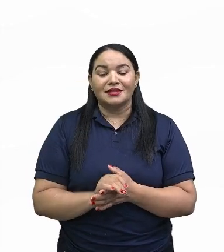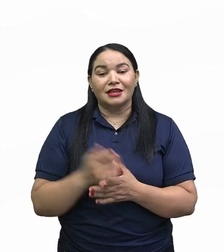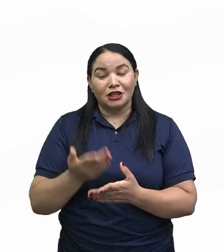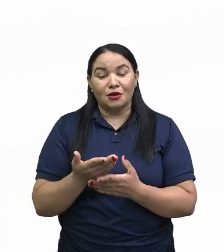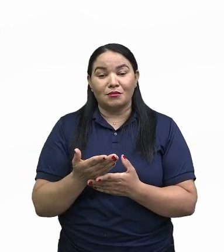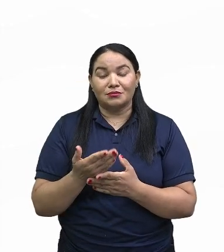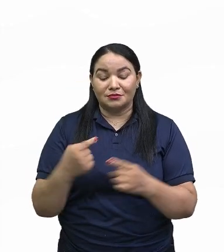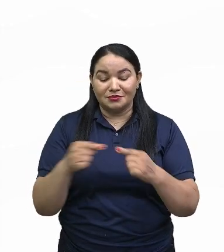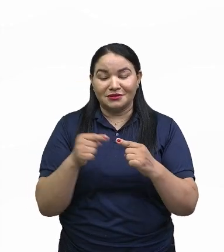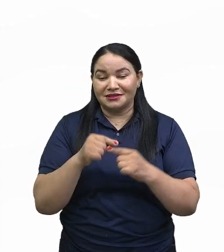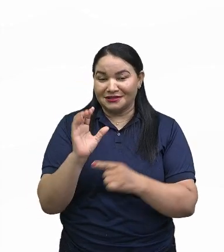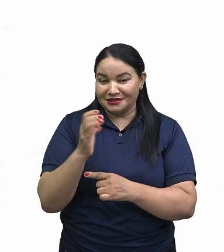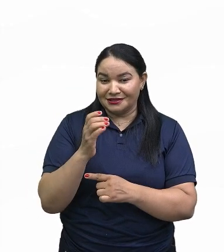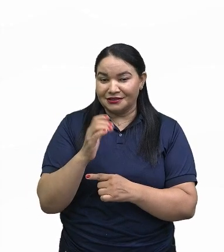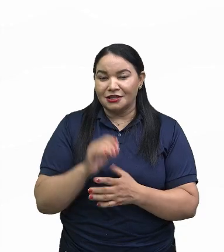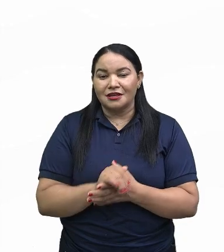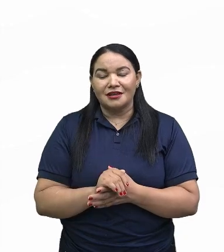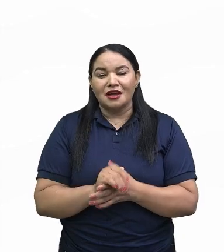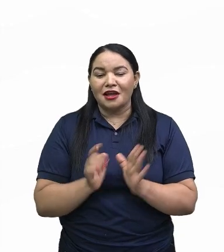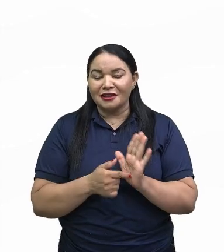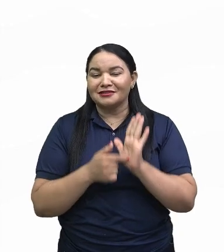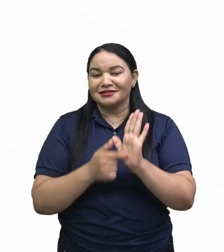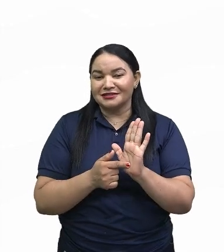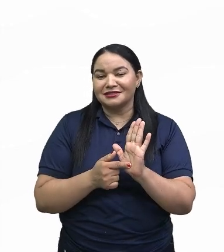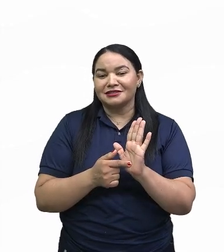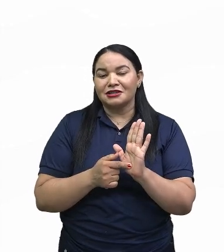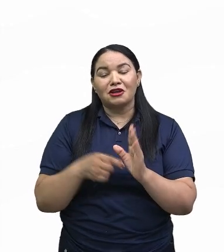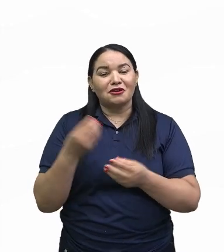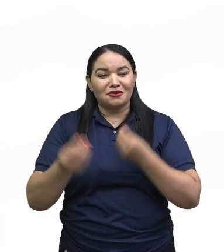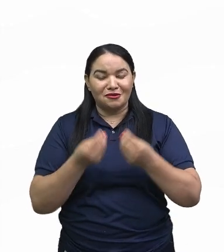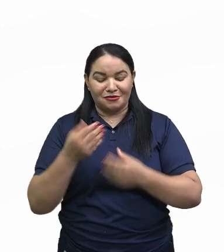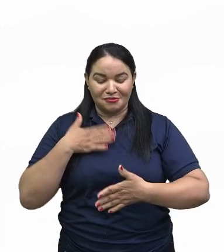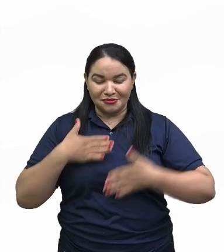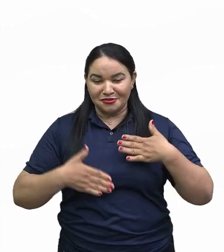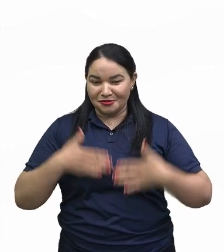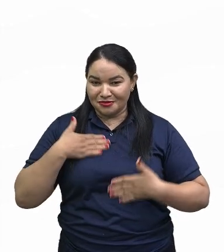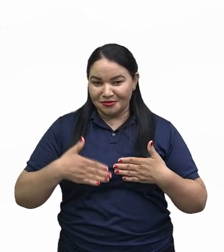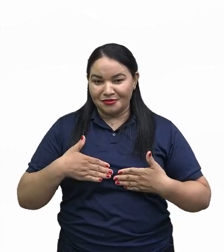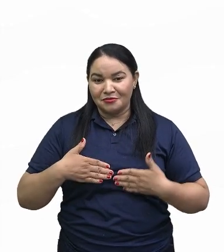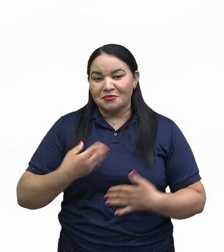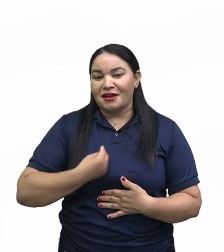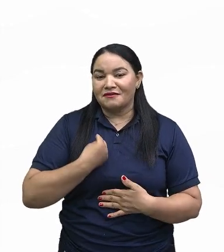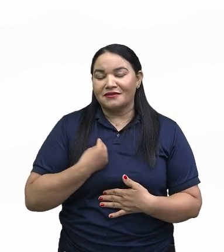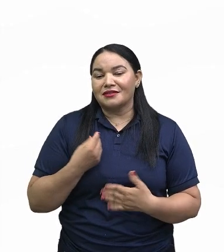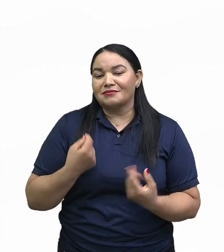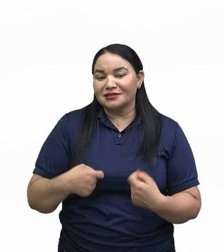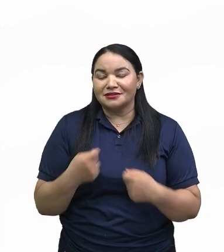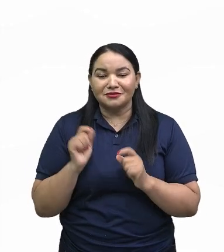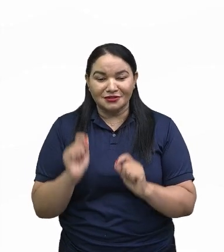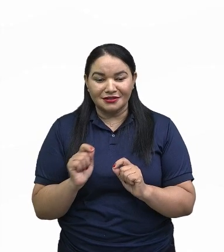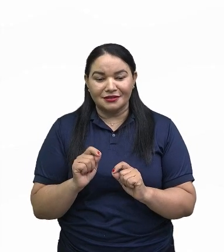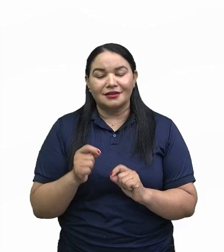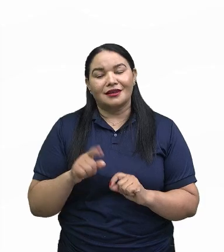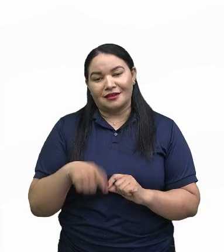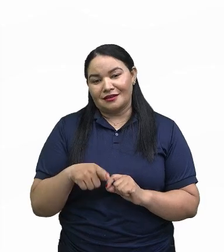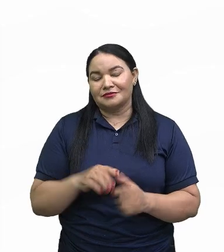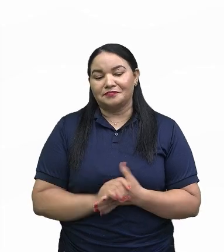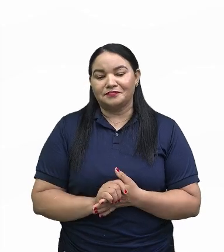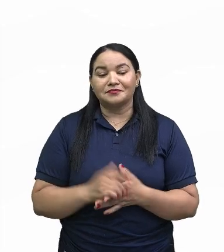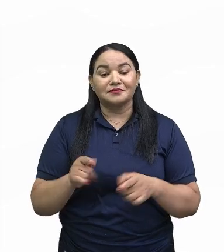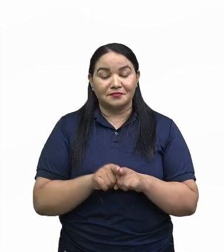Então, só para a gente ilustrar um pouquinho mais ali de como funciona o nosso corpo, certo? Vamos observar agora um pouco sobre